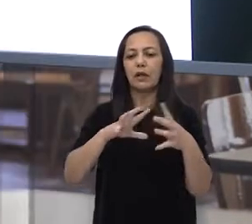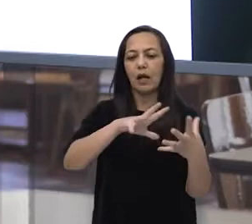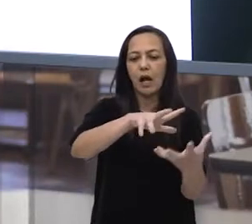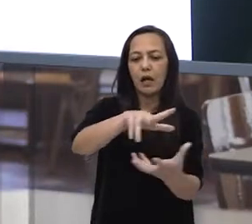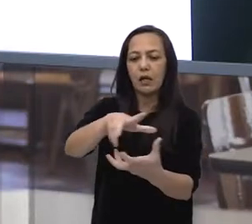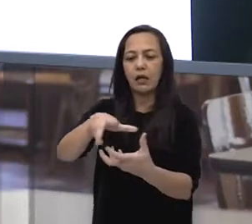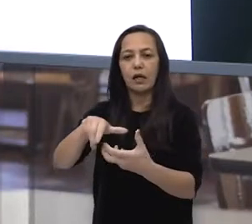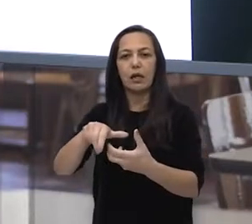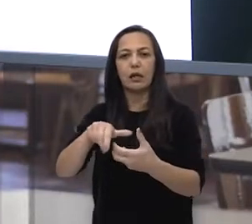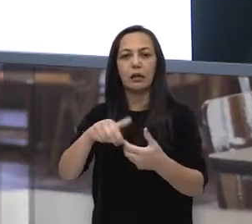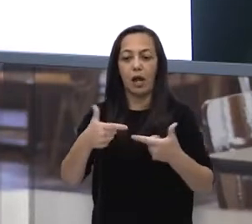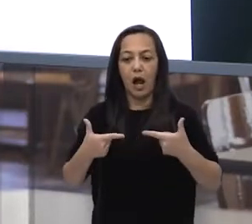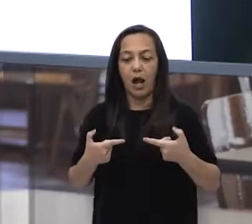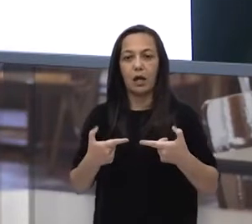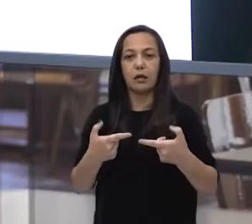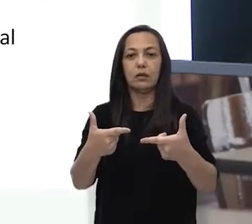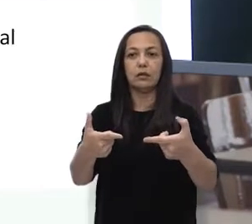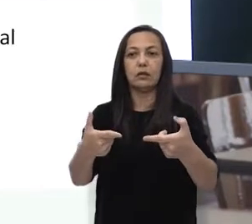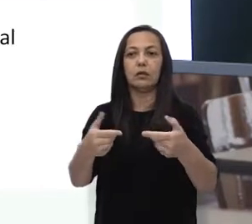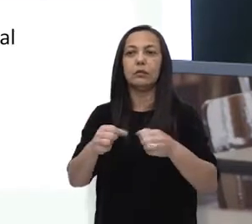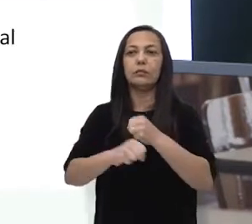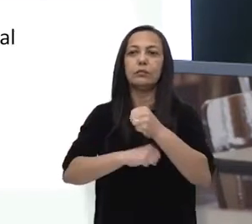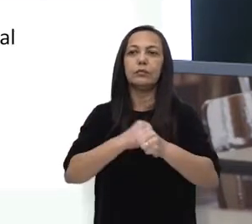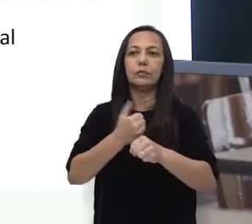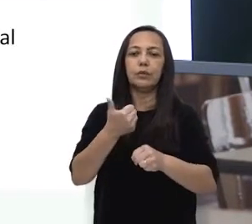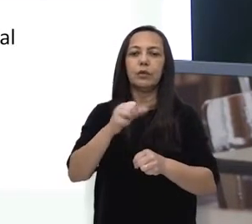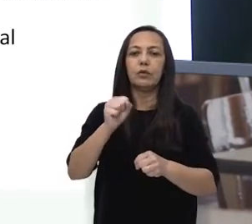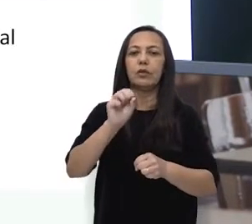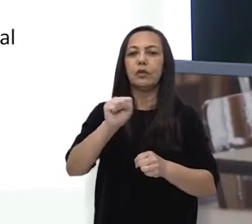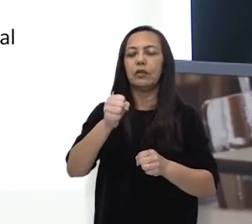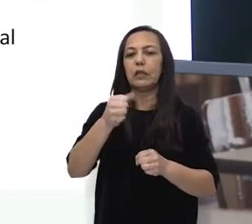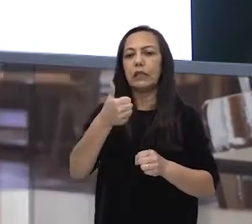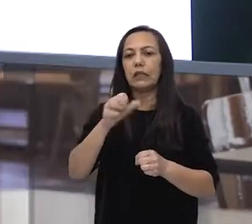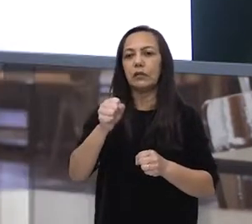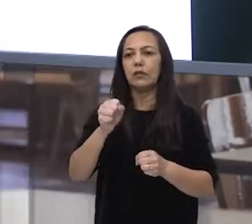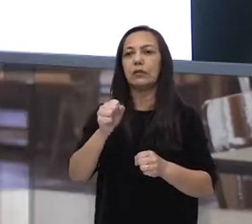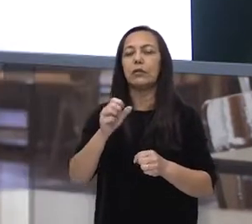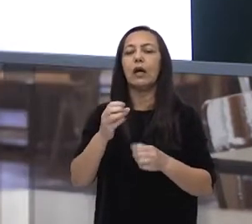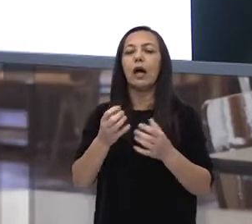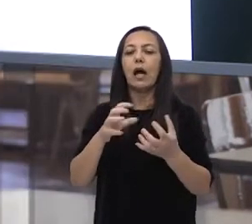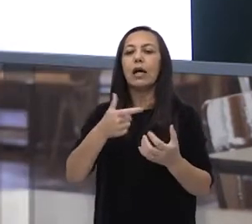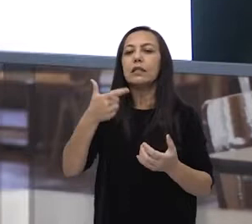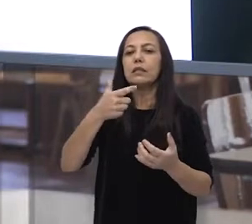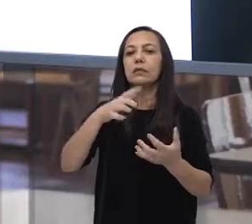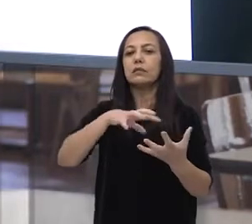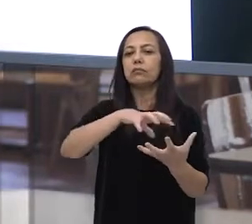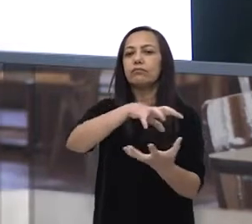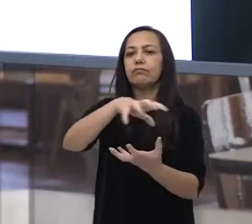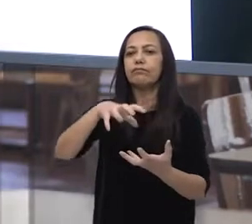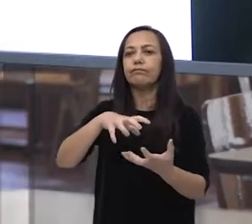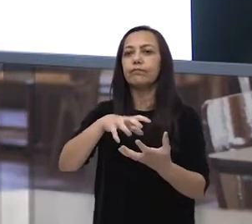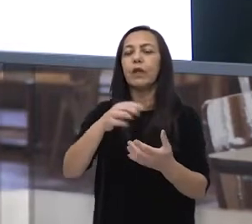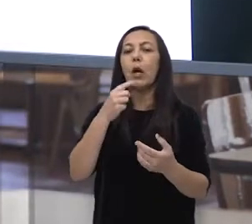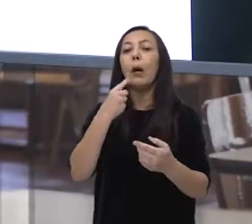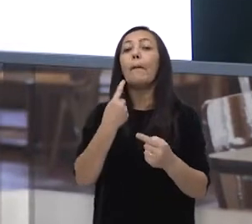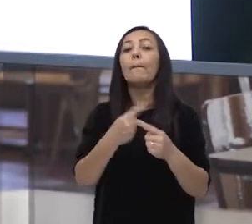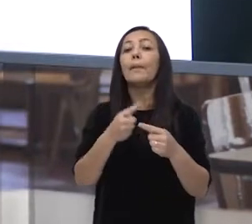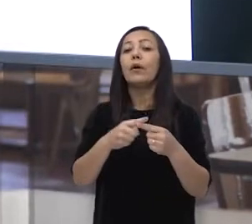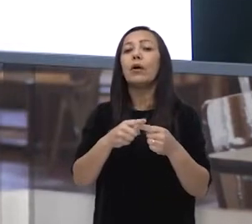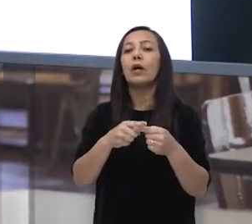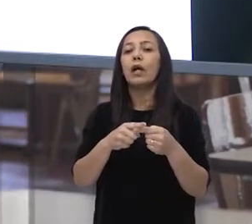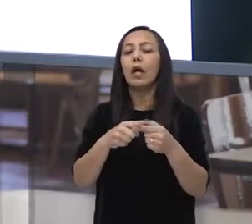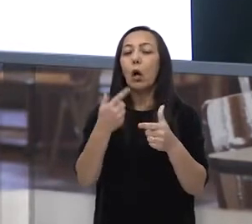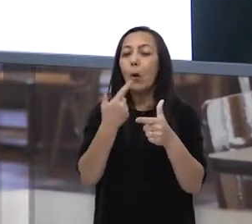em 1918, teve o segundo surto da indústria. Por quê? Porque o café entrou em crise,